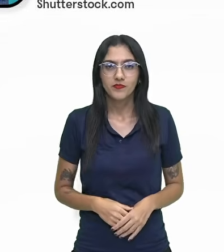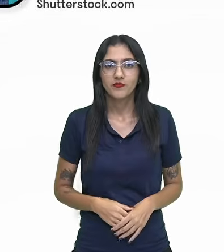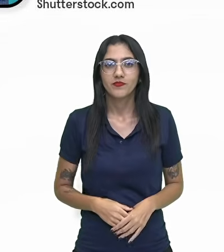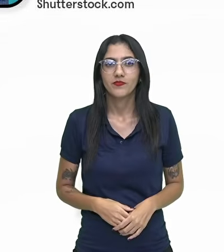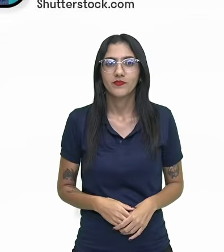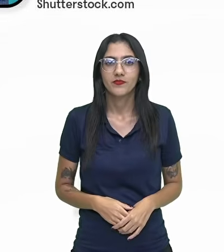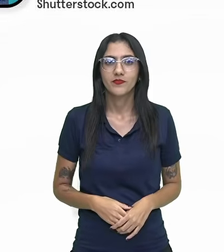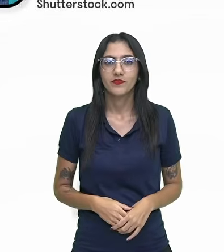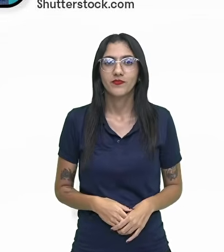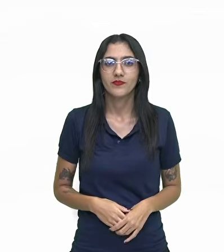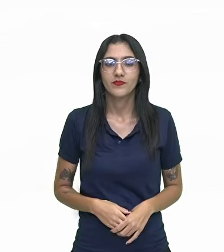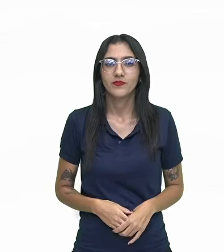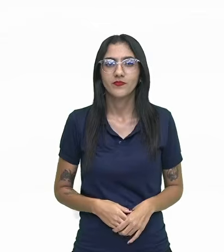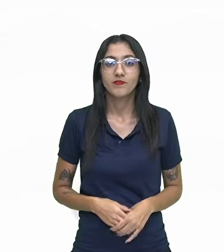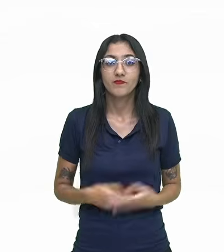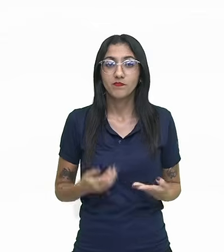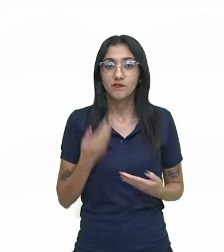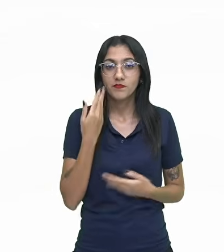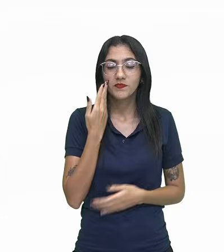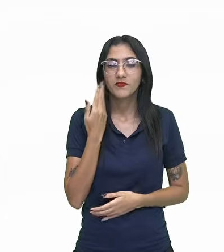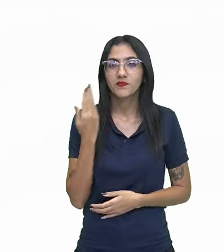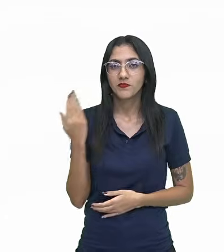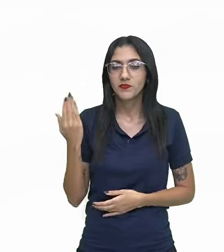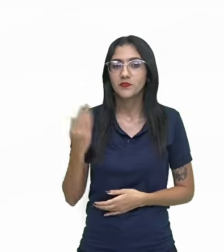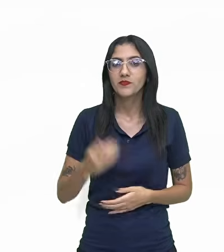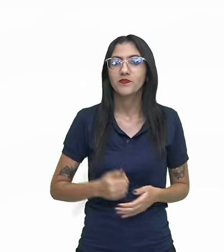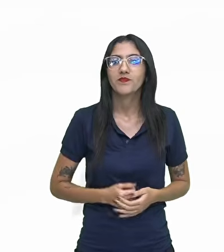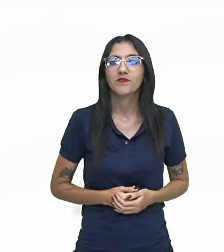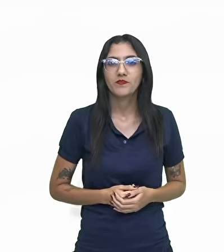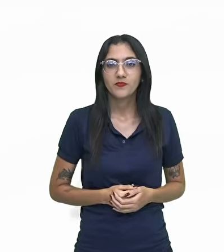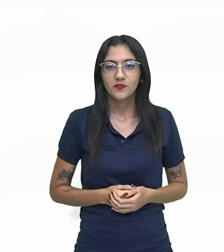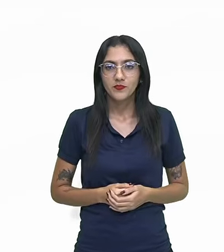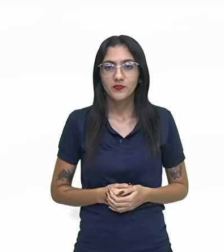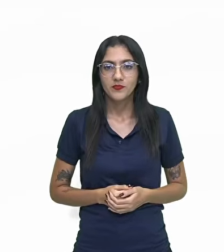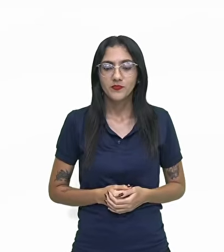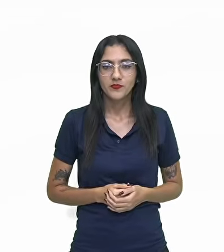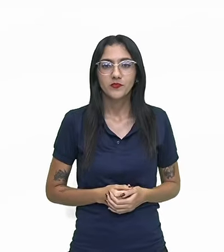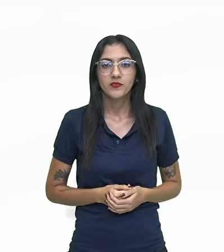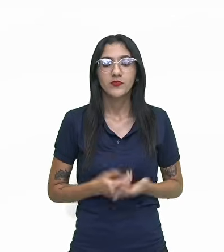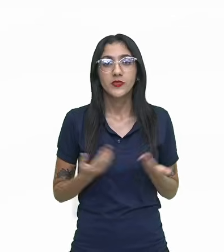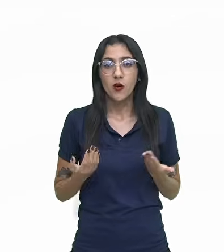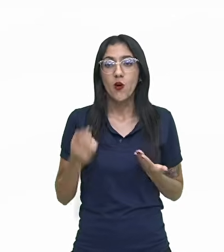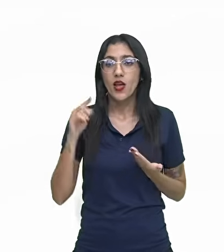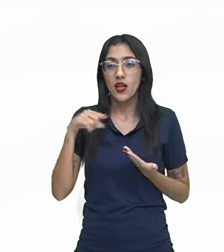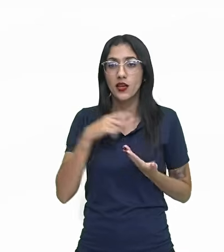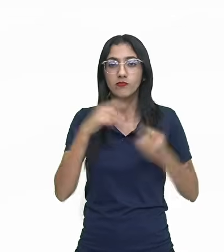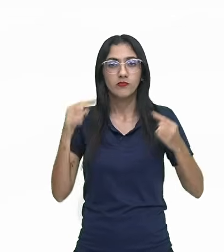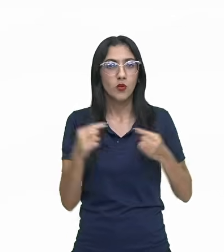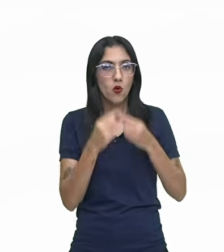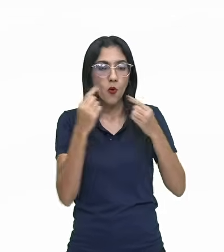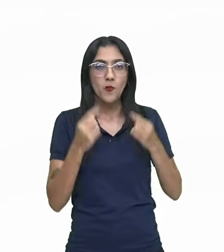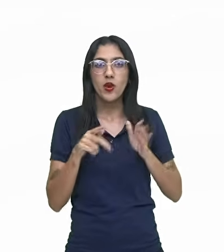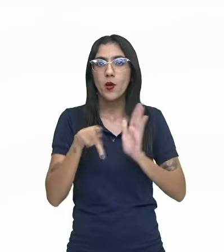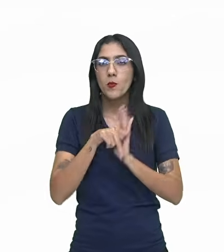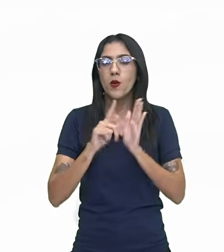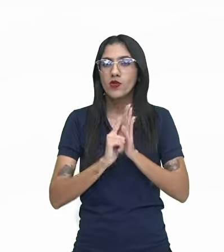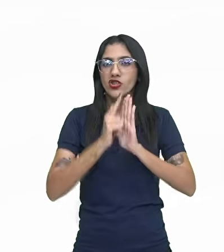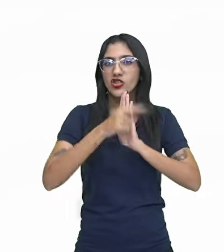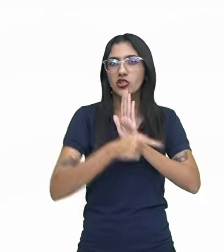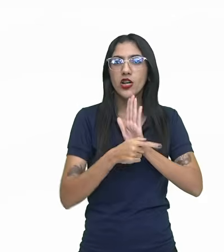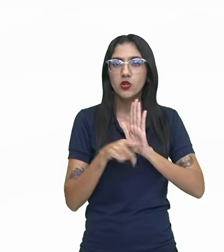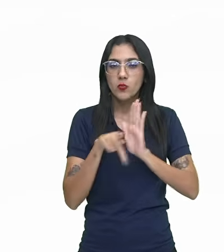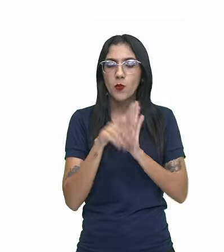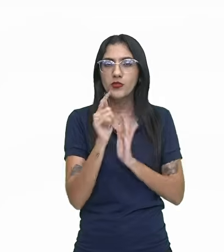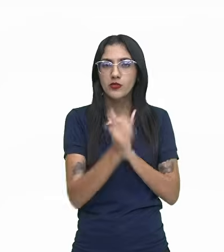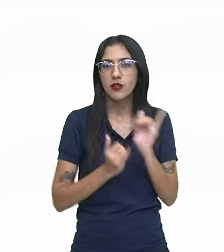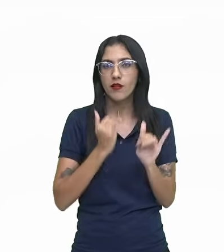vejam aí o outro momento, que é o vlog faz parte dos gêneros